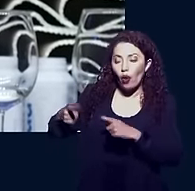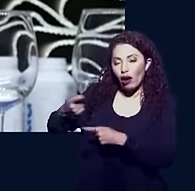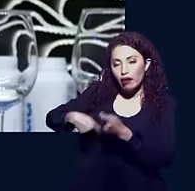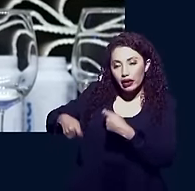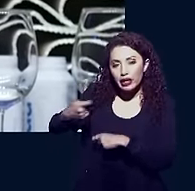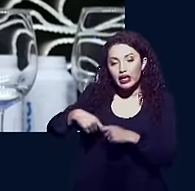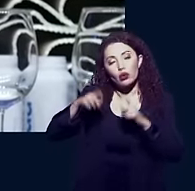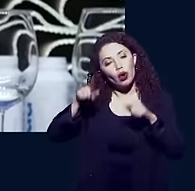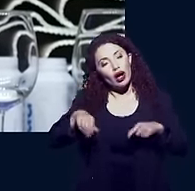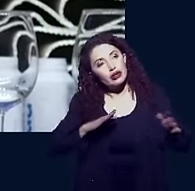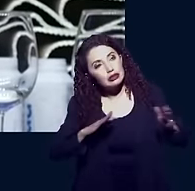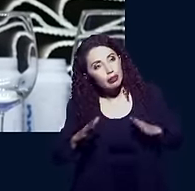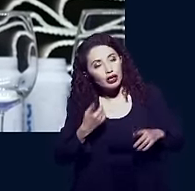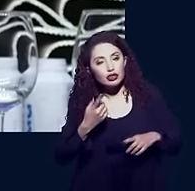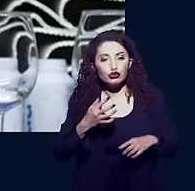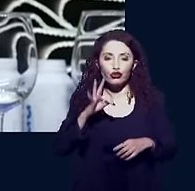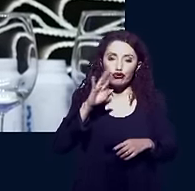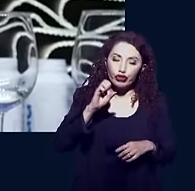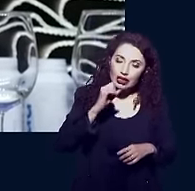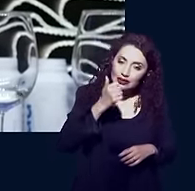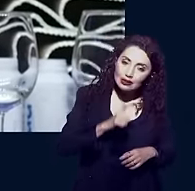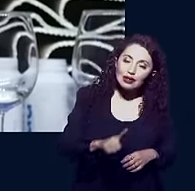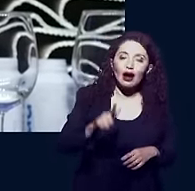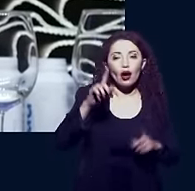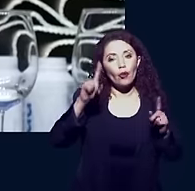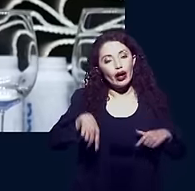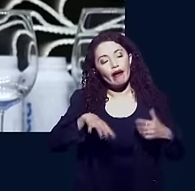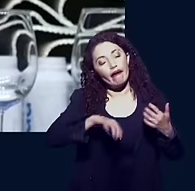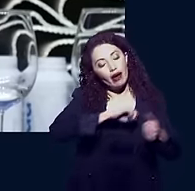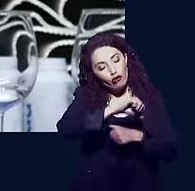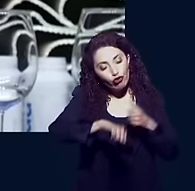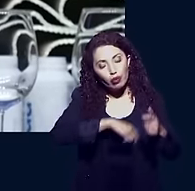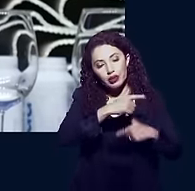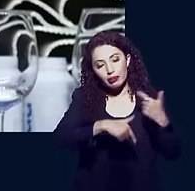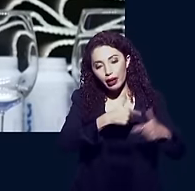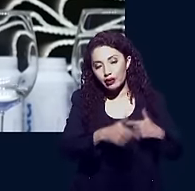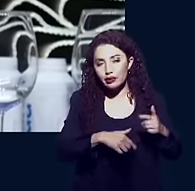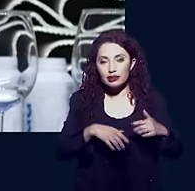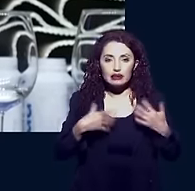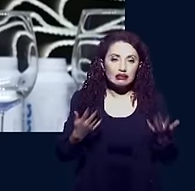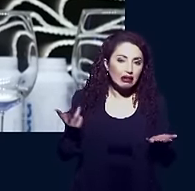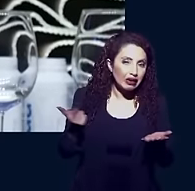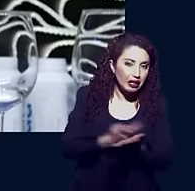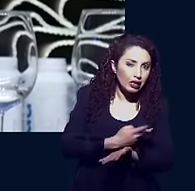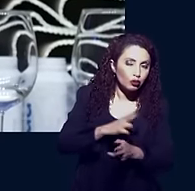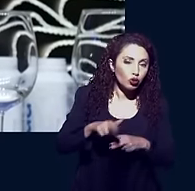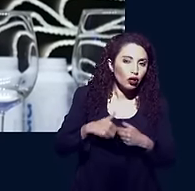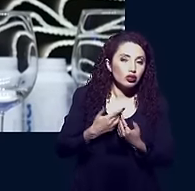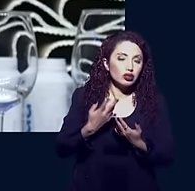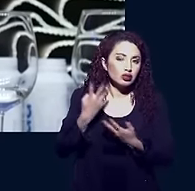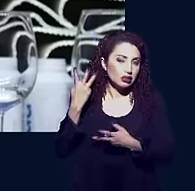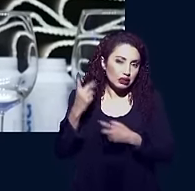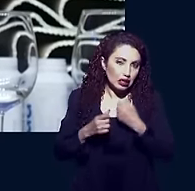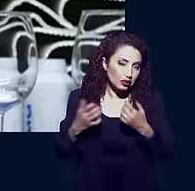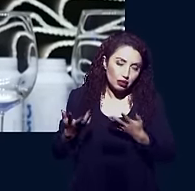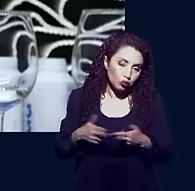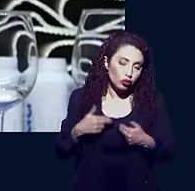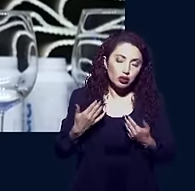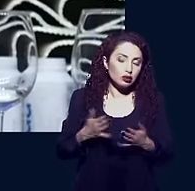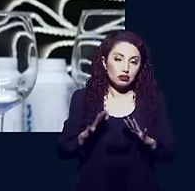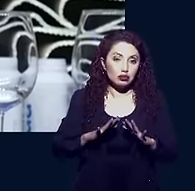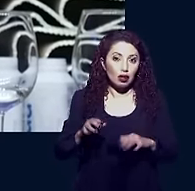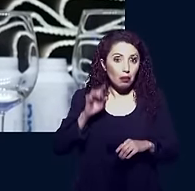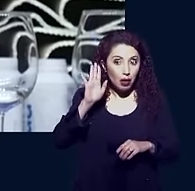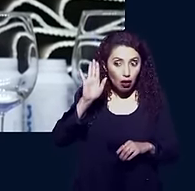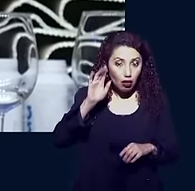sempre uma historinha reforma trabalhista que aumentou o potencial tem uma historinha de porque que tá errando há 3 anos mas aí você vai nos Estados Unidos eu acabei de dizer que a economia